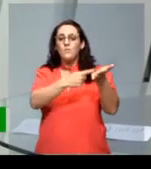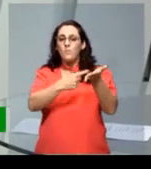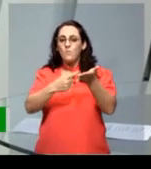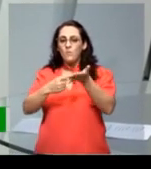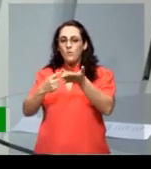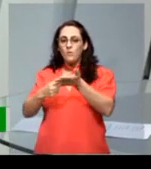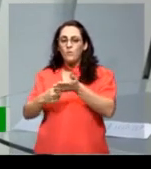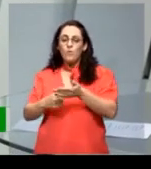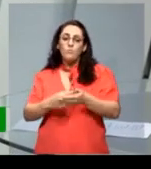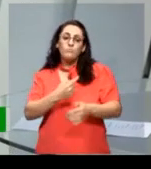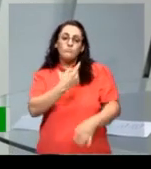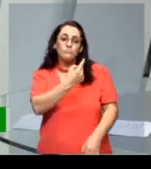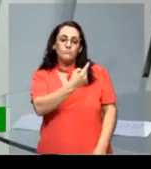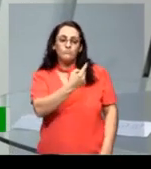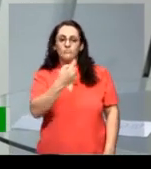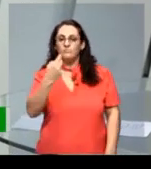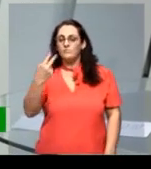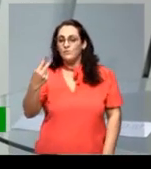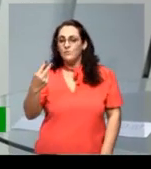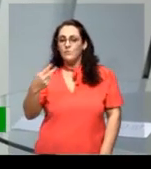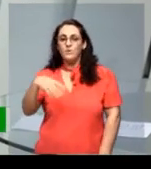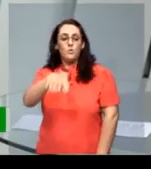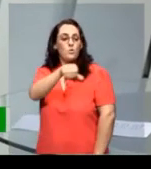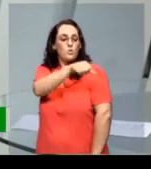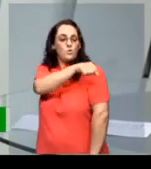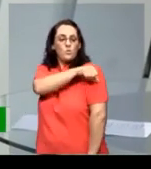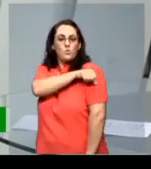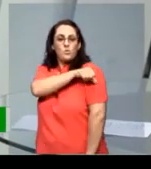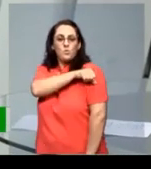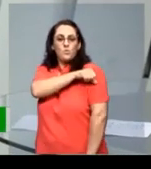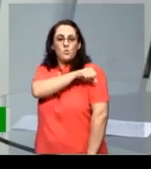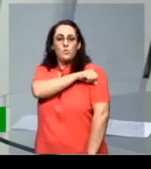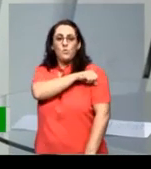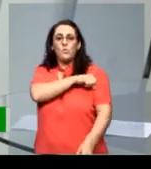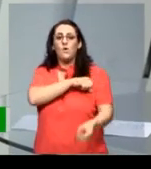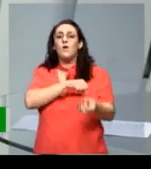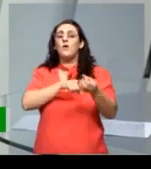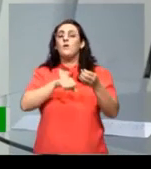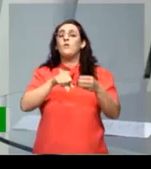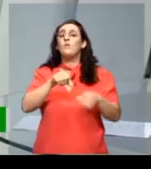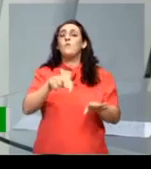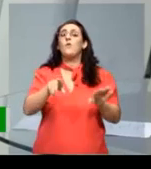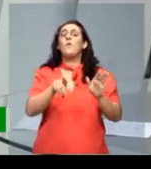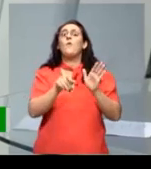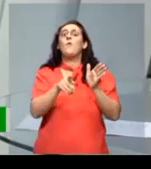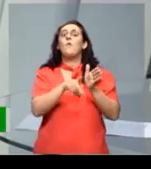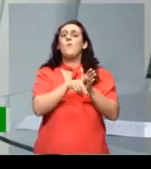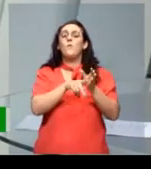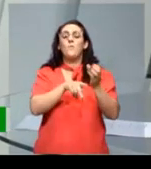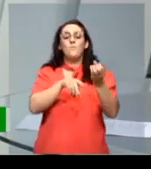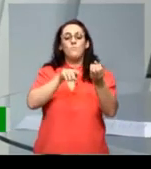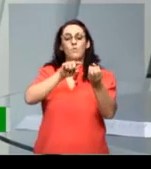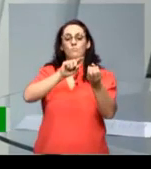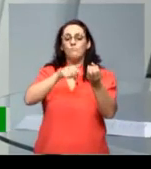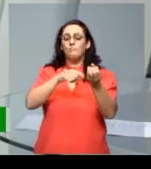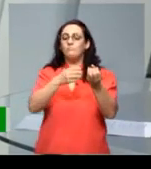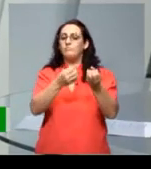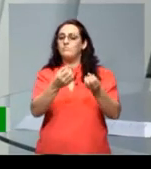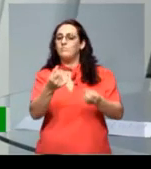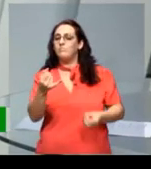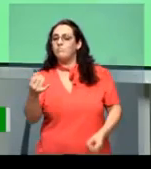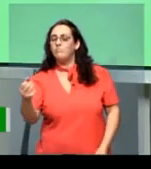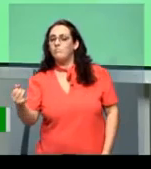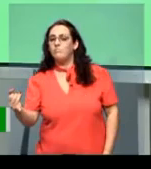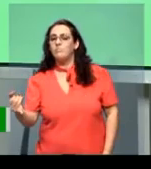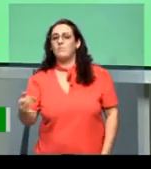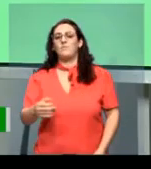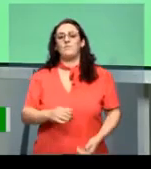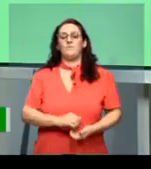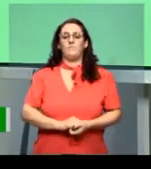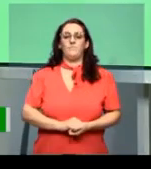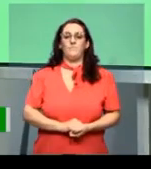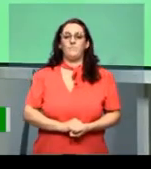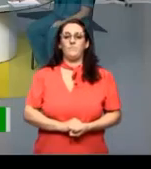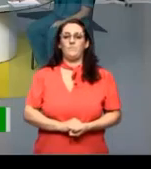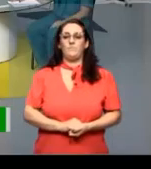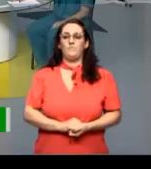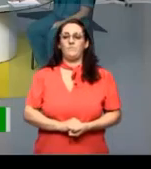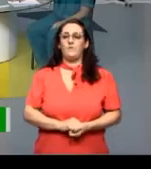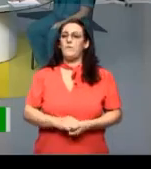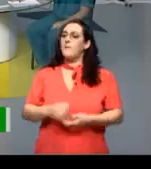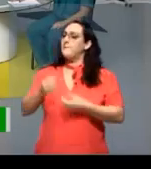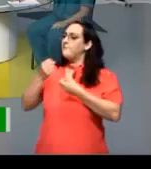E para o nono ano, foi dízima periódica. Ótimo. Bom dia, professora Eliana. Bom